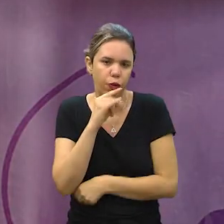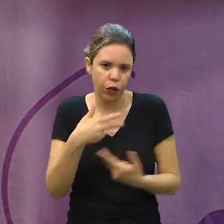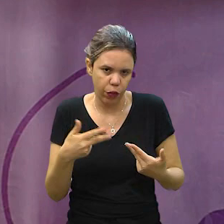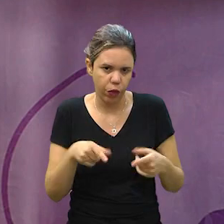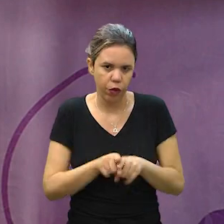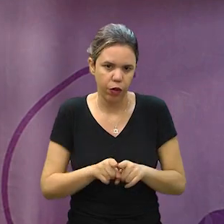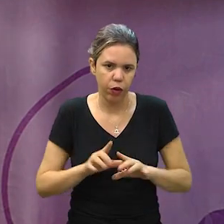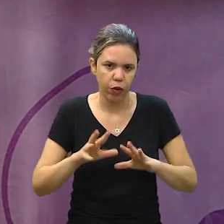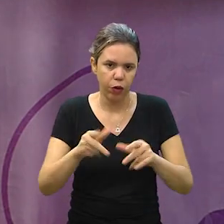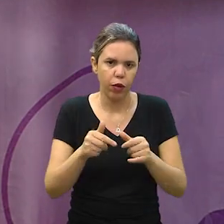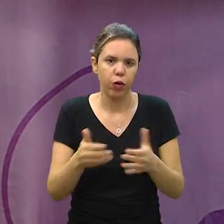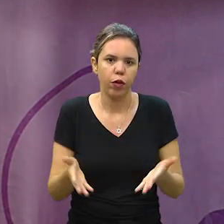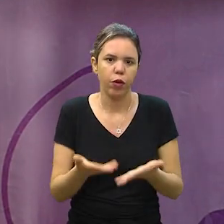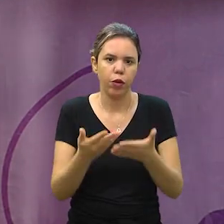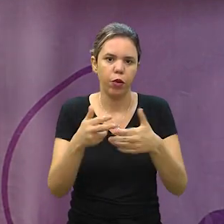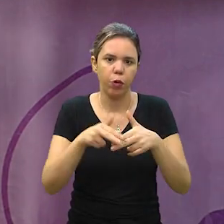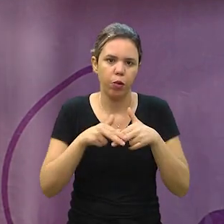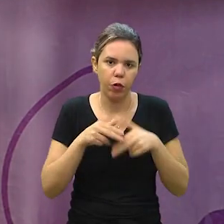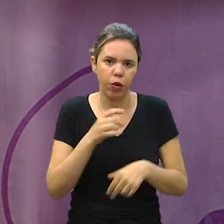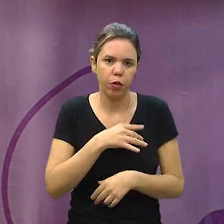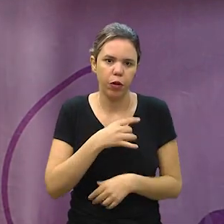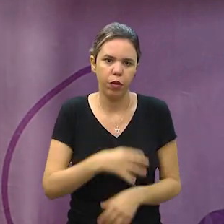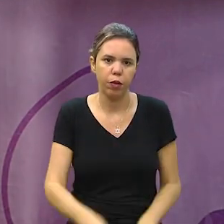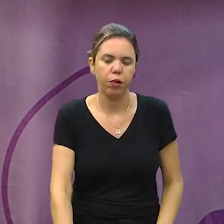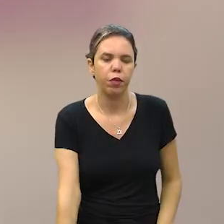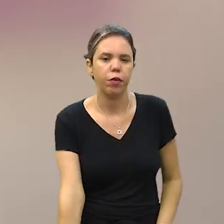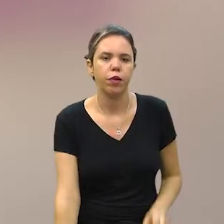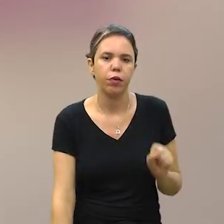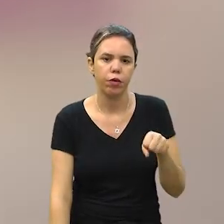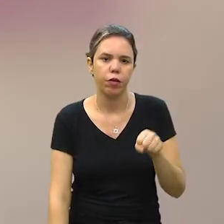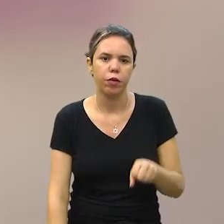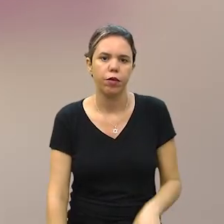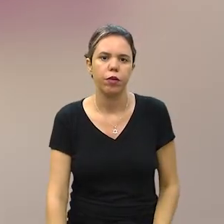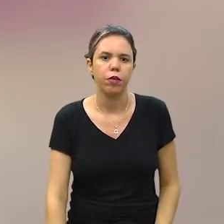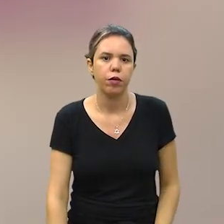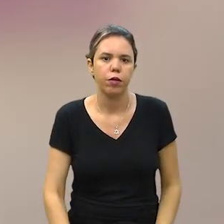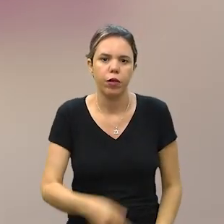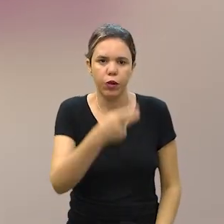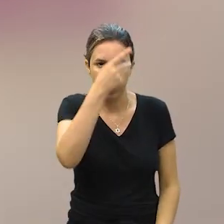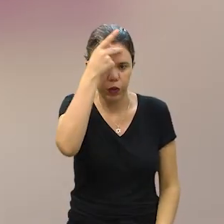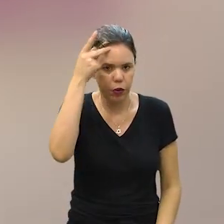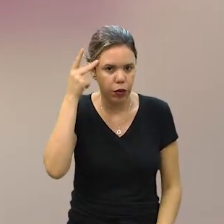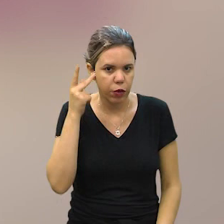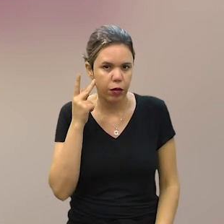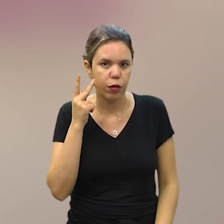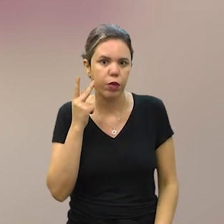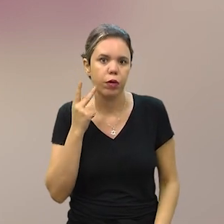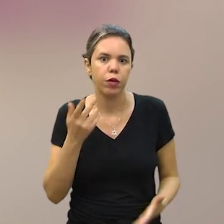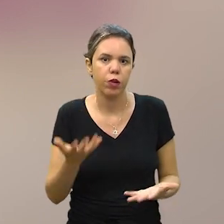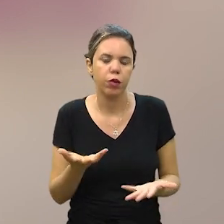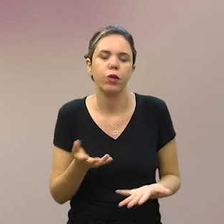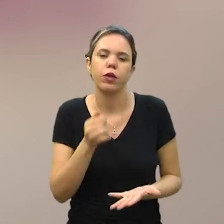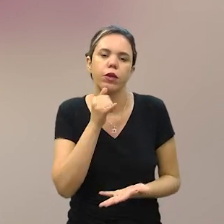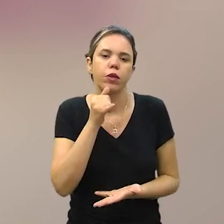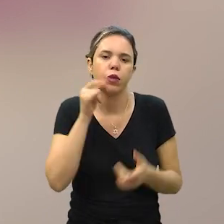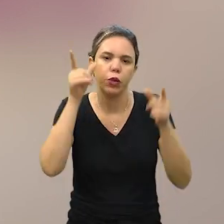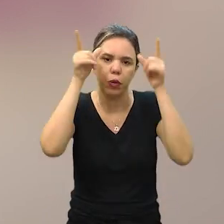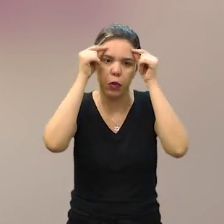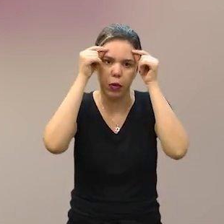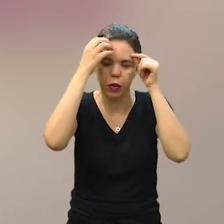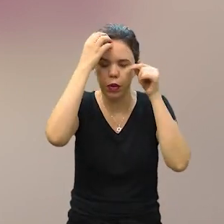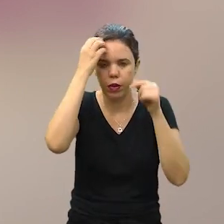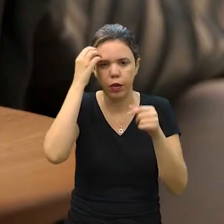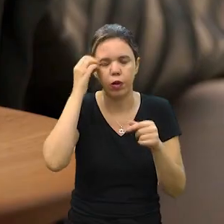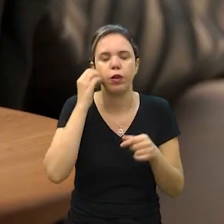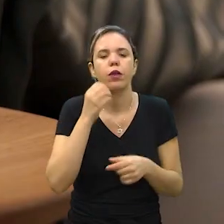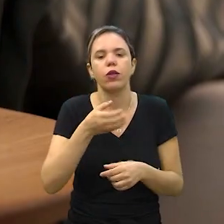álcool também, tudo provocado por esse medo. Sim, né? As pessoas buscam ali uma válvula de